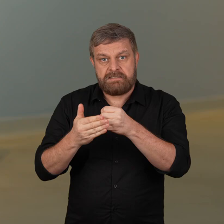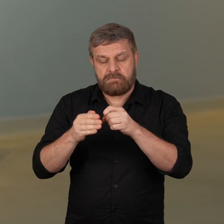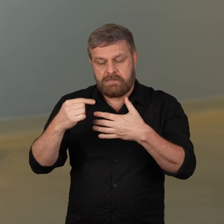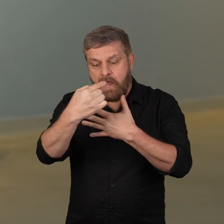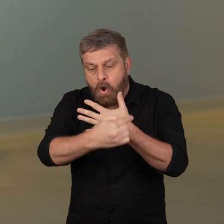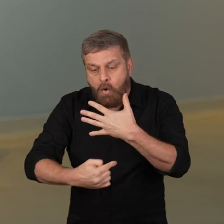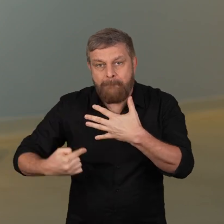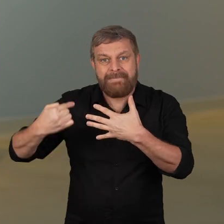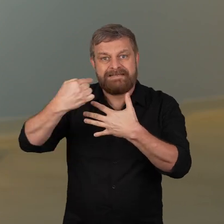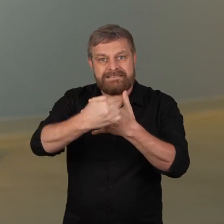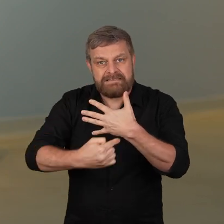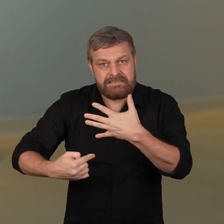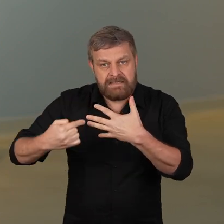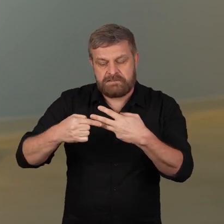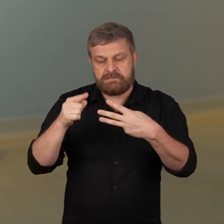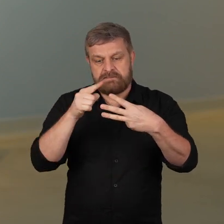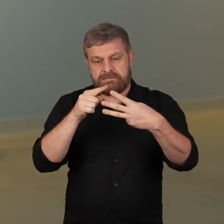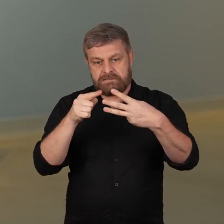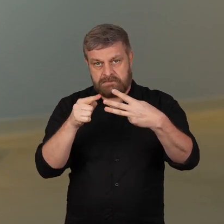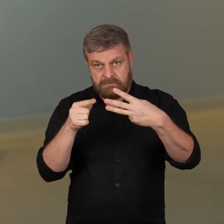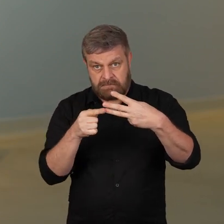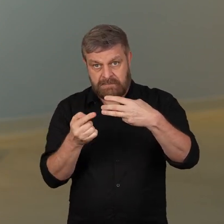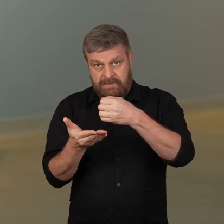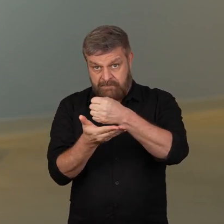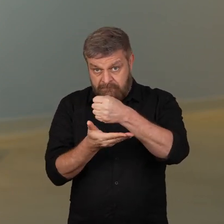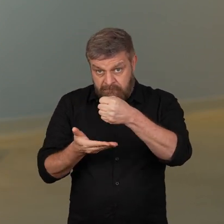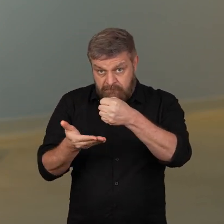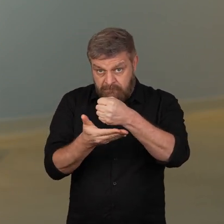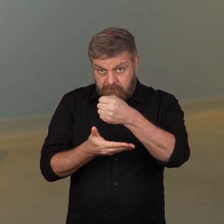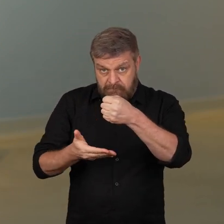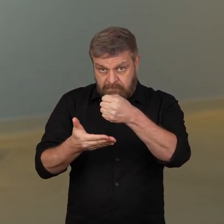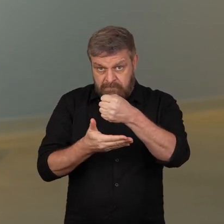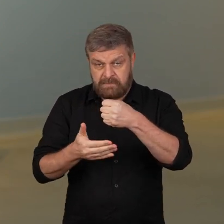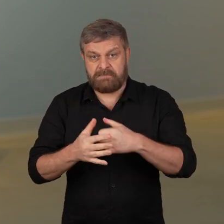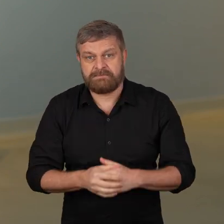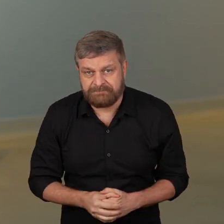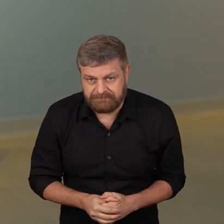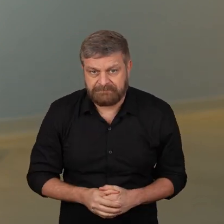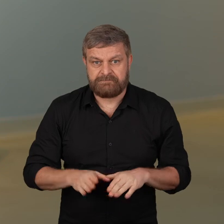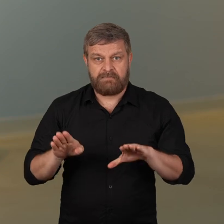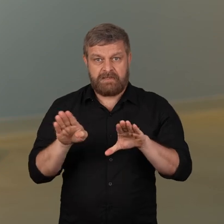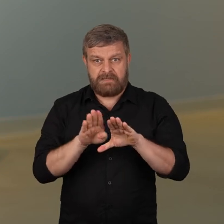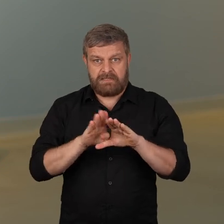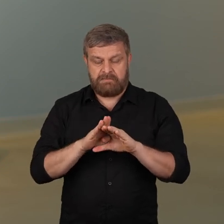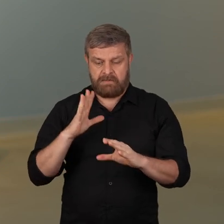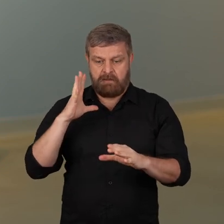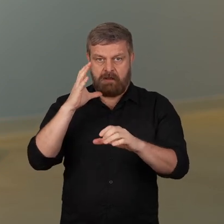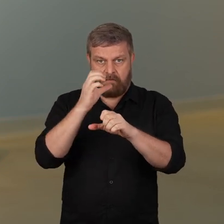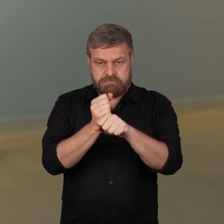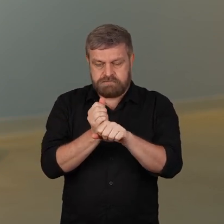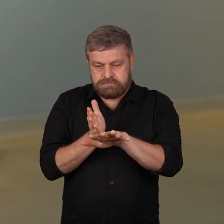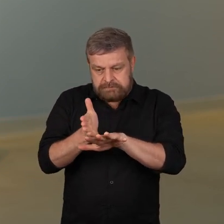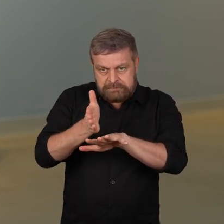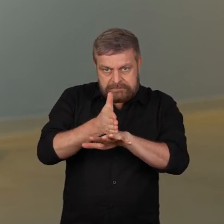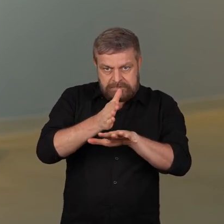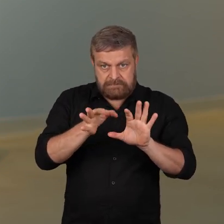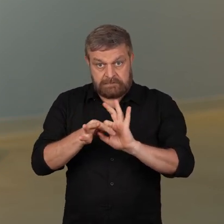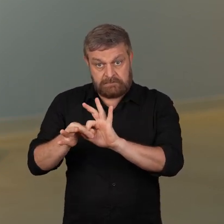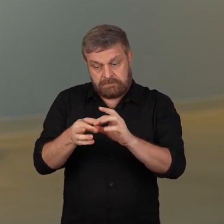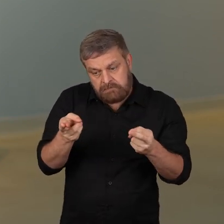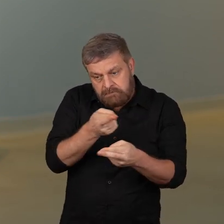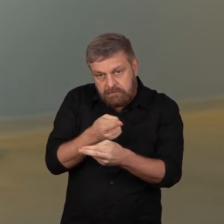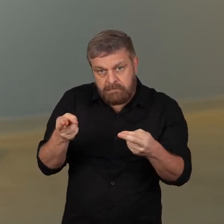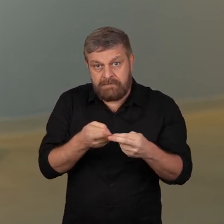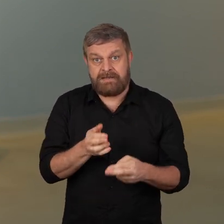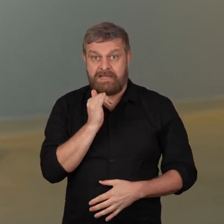complexidade. São 3 princípios fundamentais: hologramático, recursivo e dialógico, que